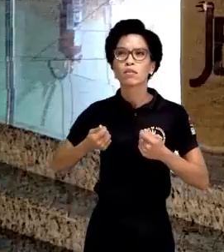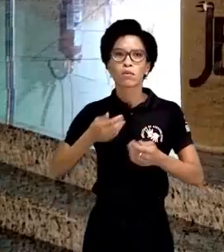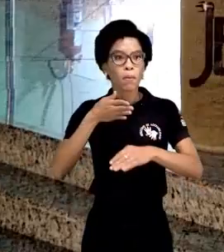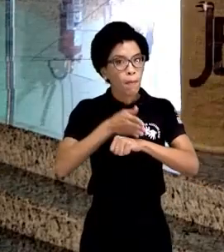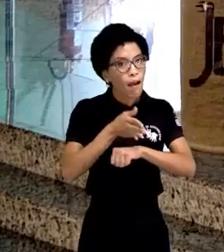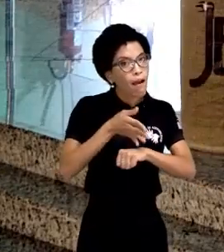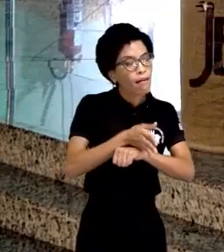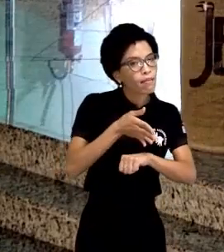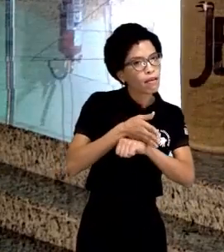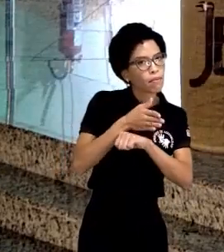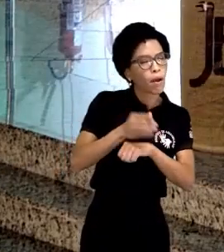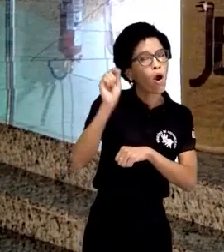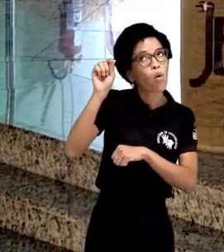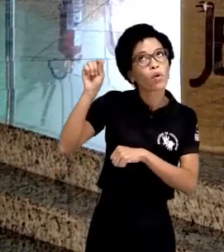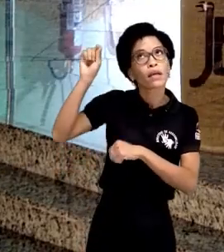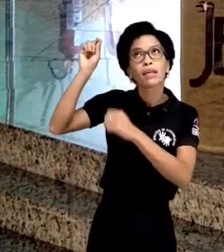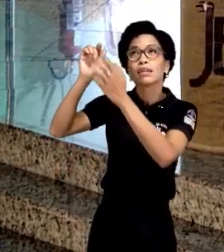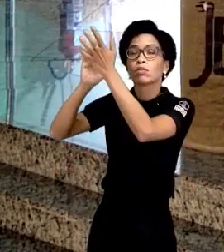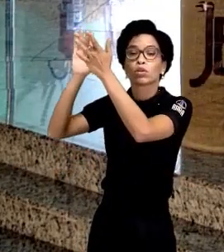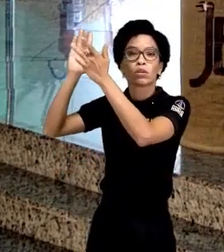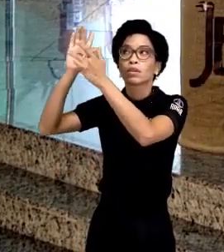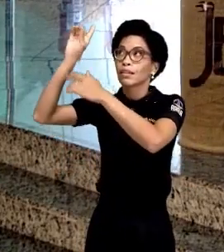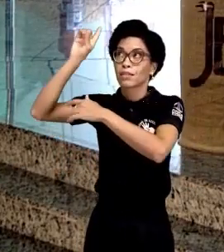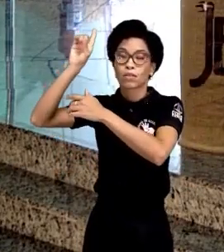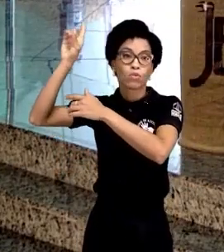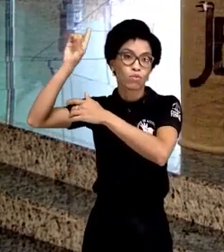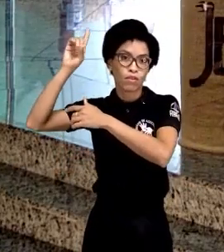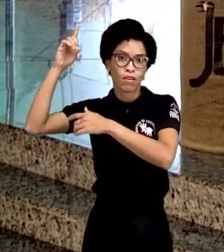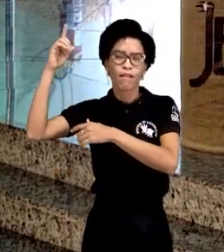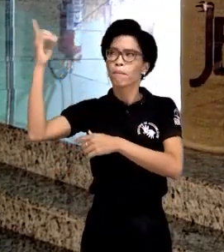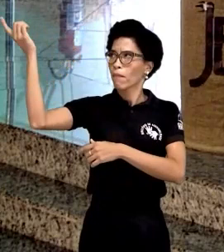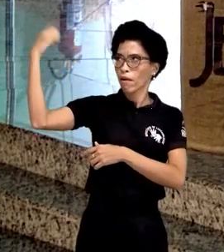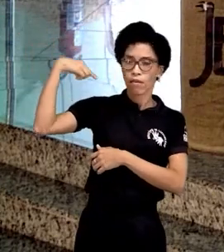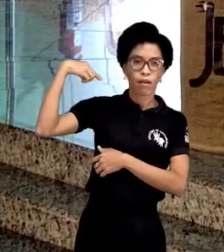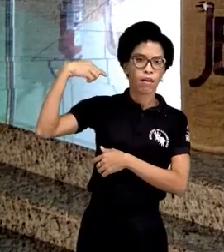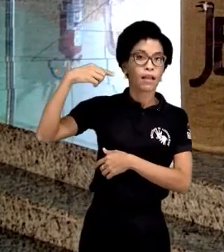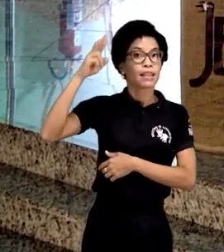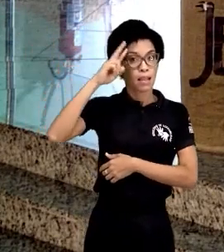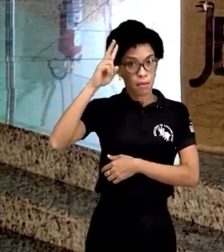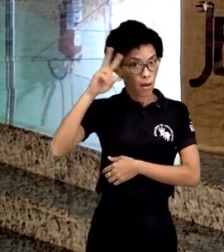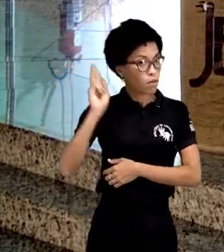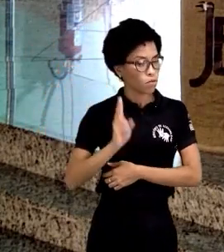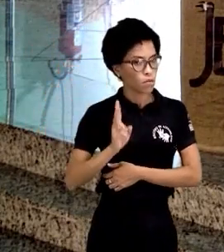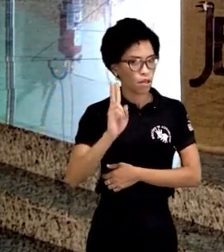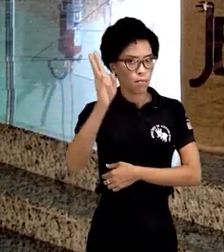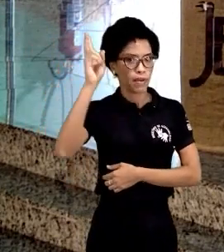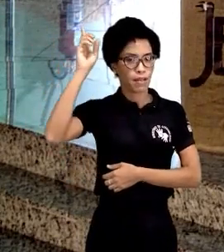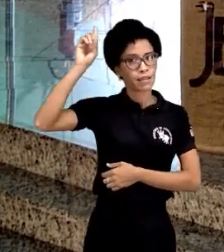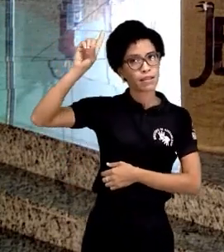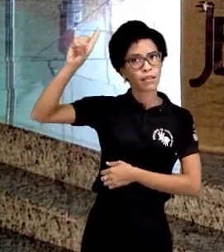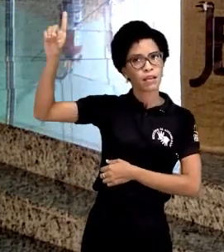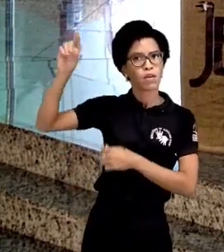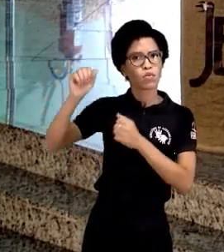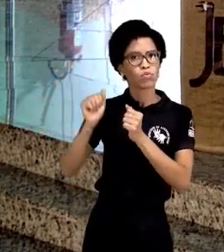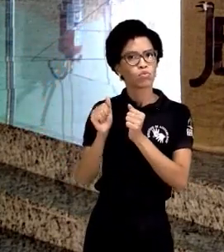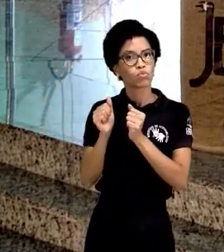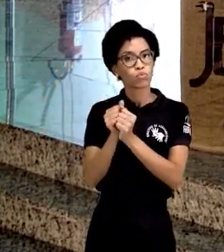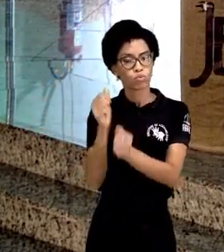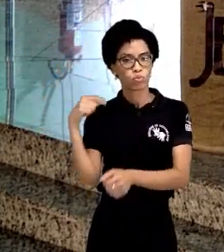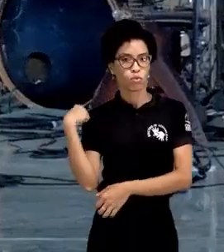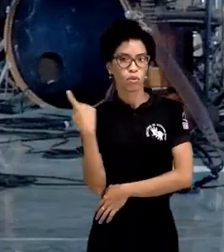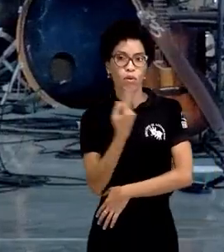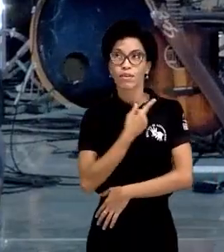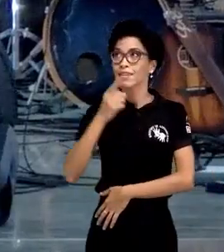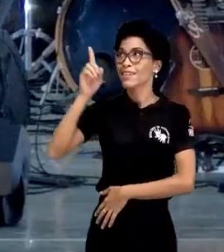estará comigo e Ele sempre é fiel. Ele está no controle de todas as coisas, Ele é soberano, Ele faz a parte dele. A gente precisa entender